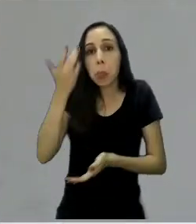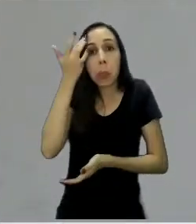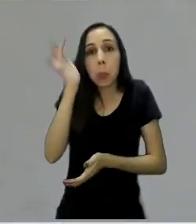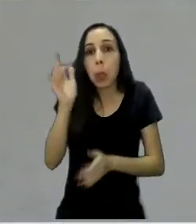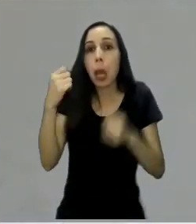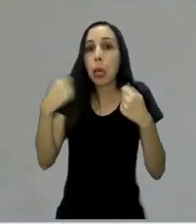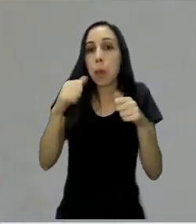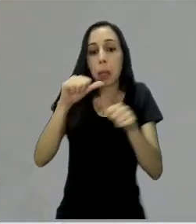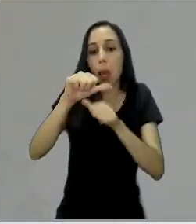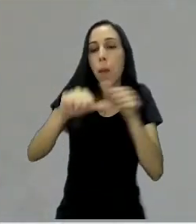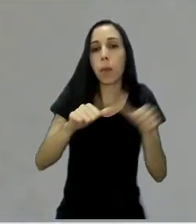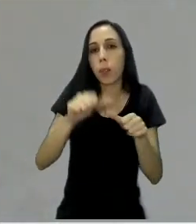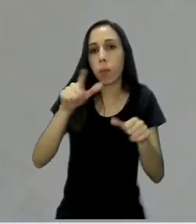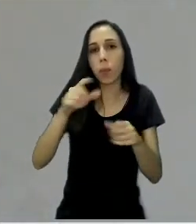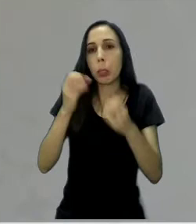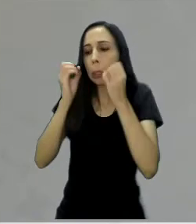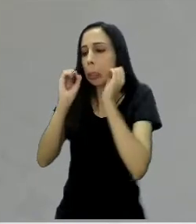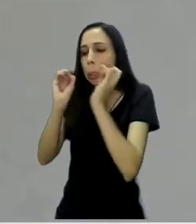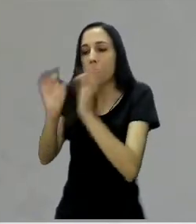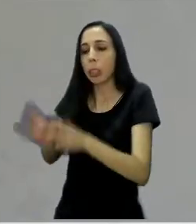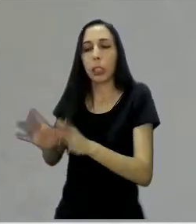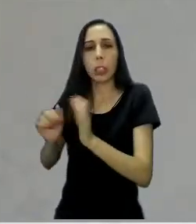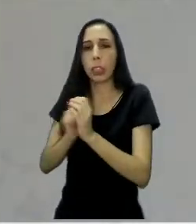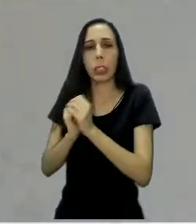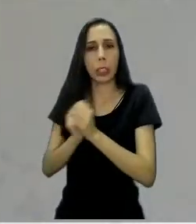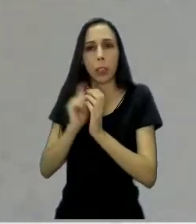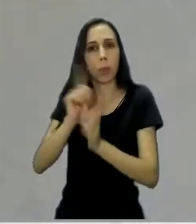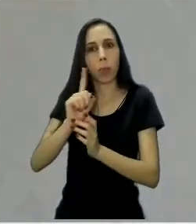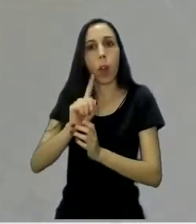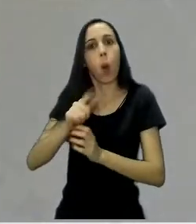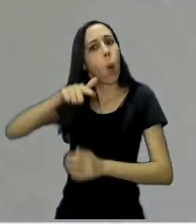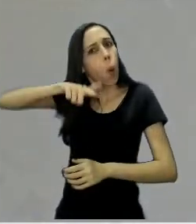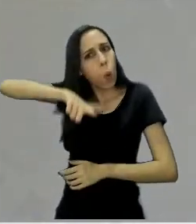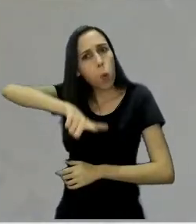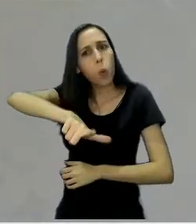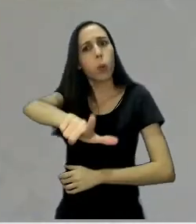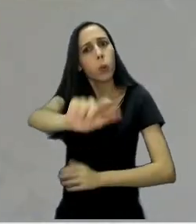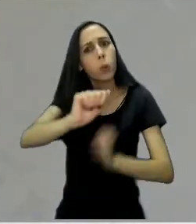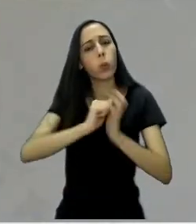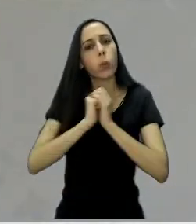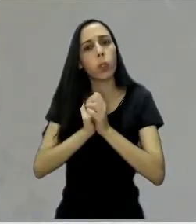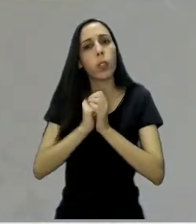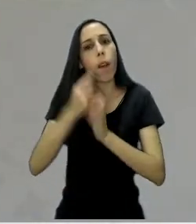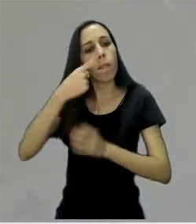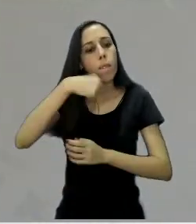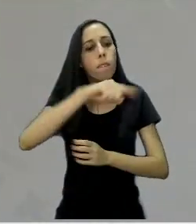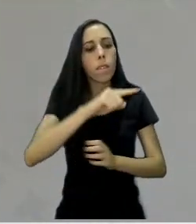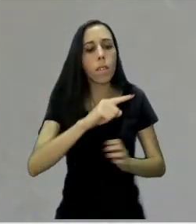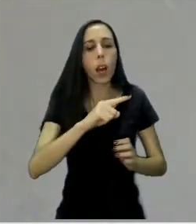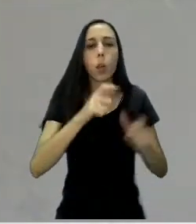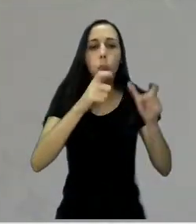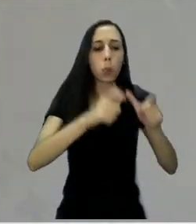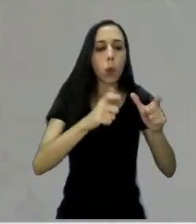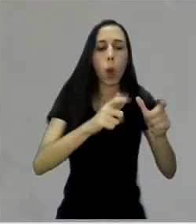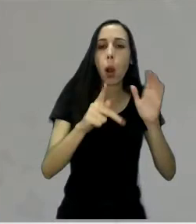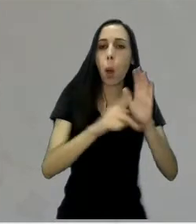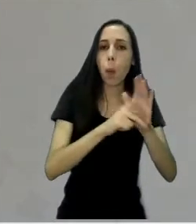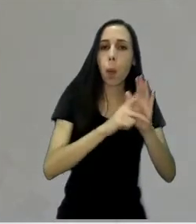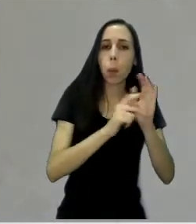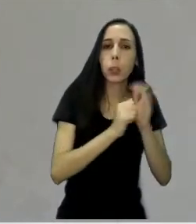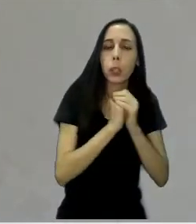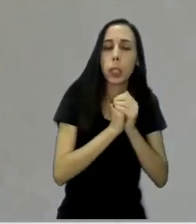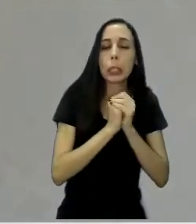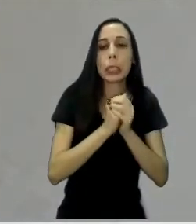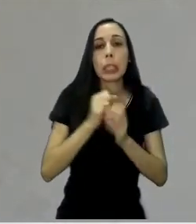que tinham que ser mudadas. Não desista de rezar, persevere, vá para o seu lugar